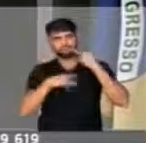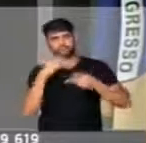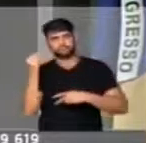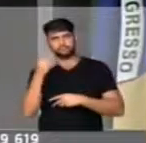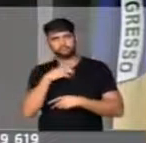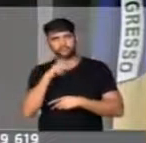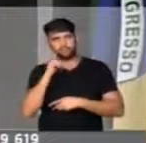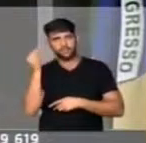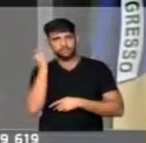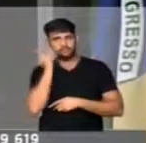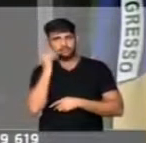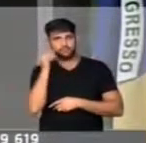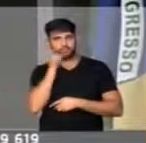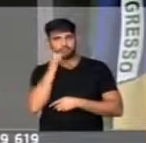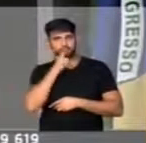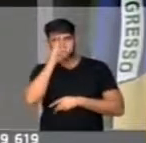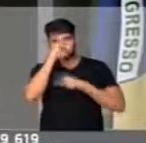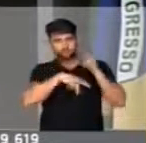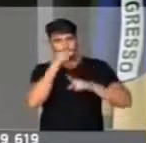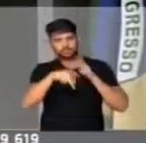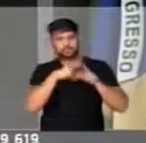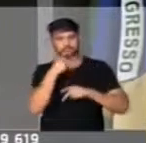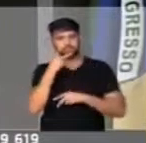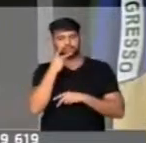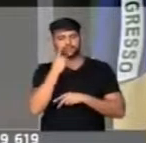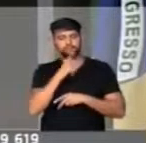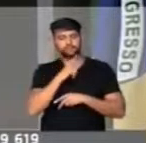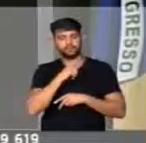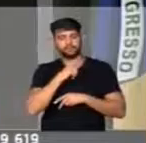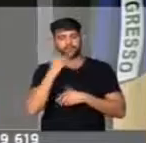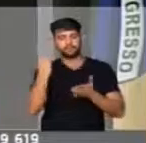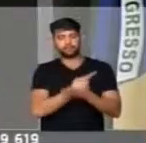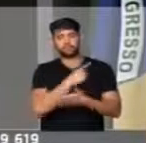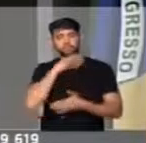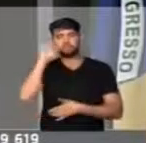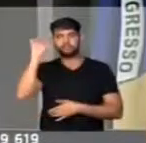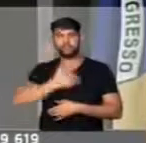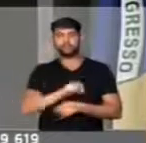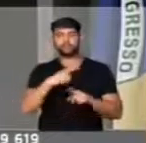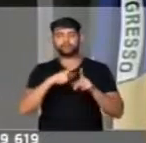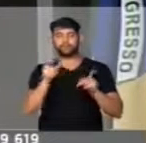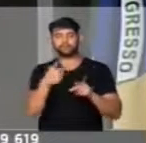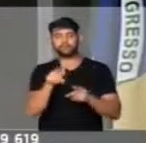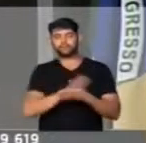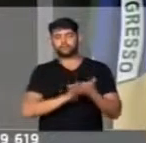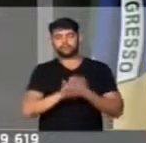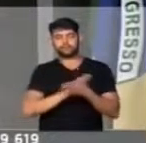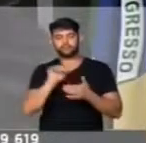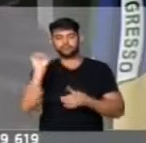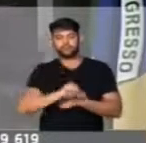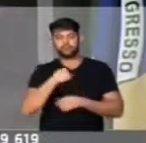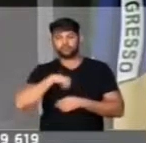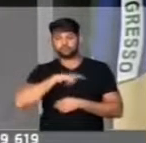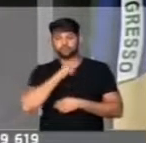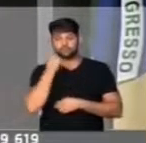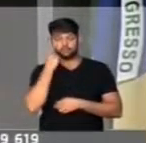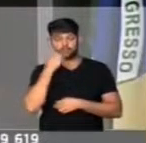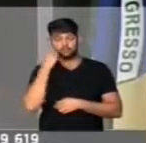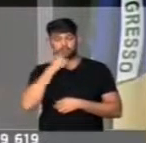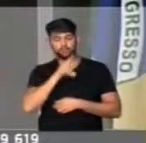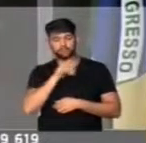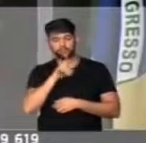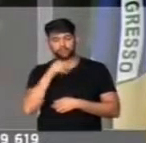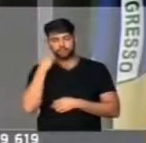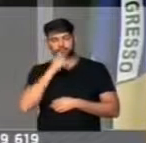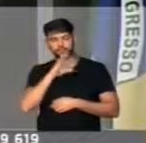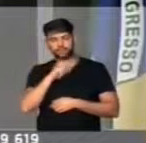enganar a população dizendo que a situação é cada vez pior quando na verdade não é. O que nós estamos, deputado Perondi,